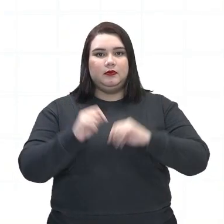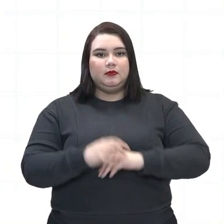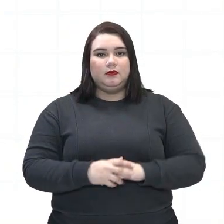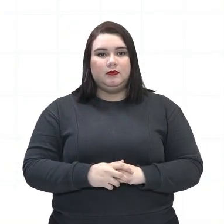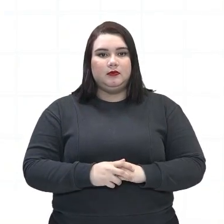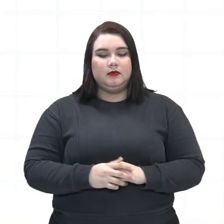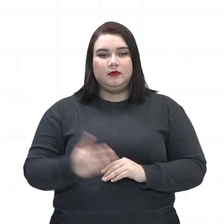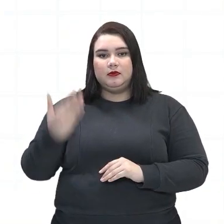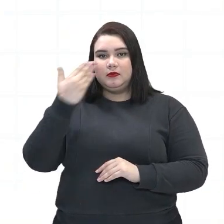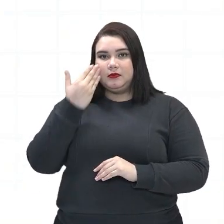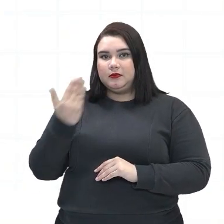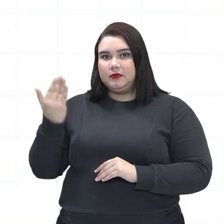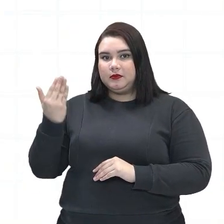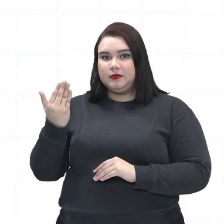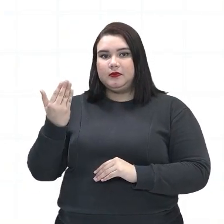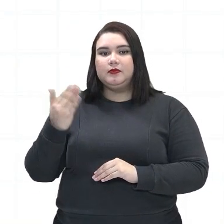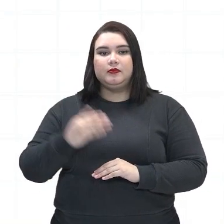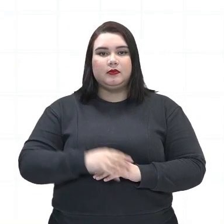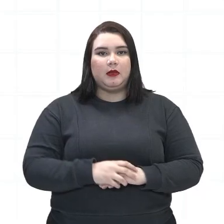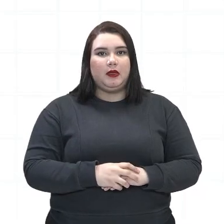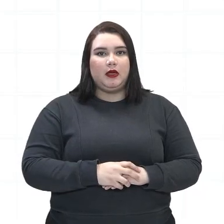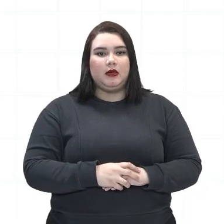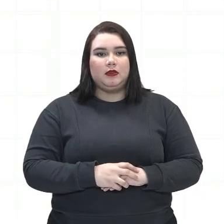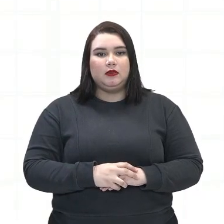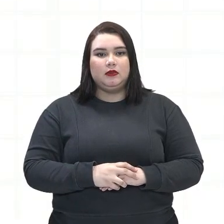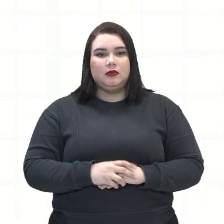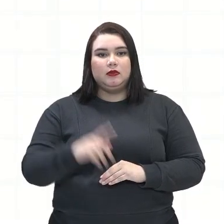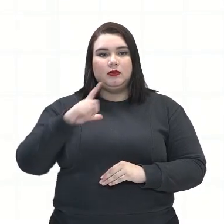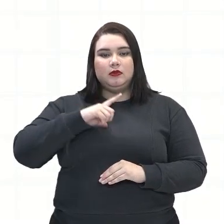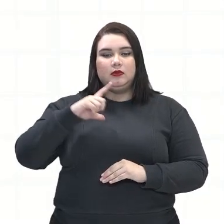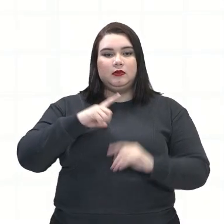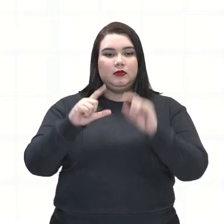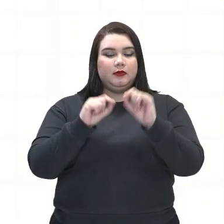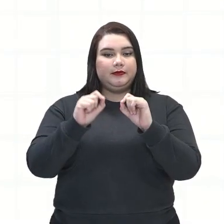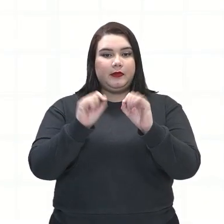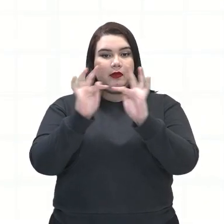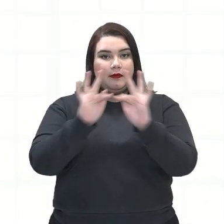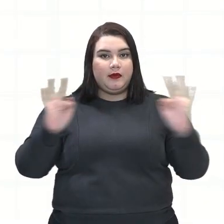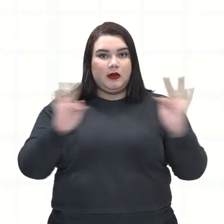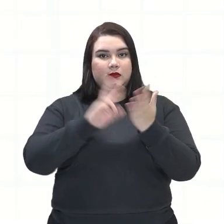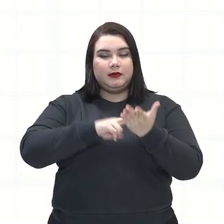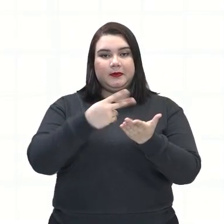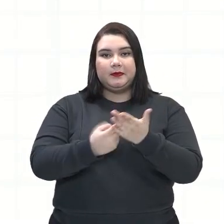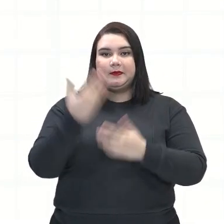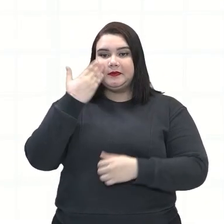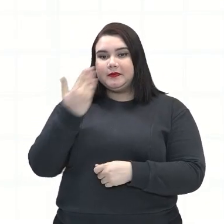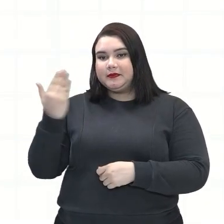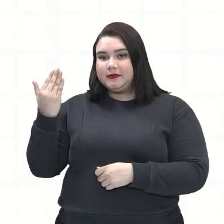o seguinte: She drank 1 liter of water